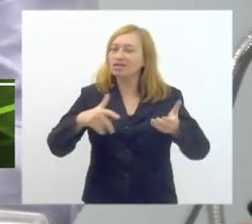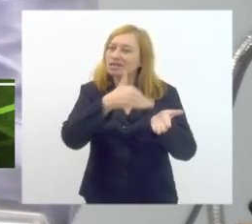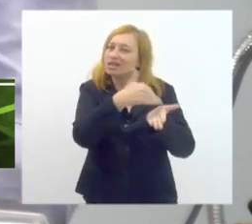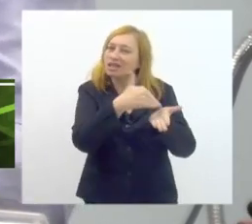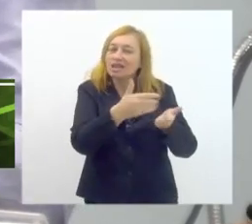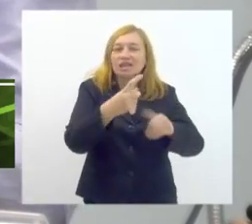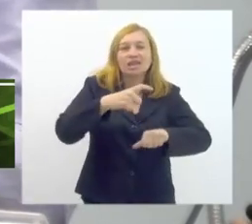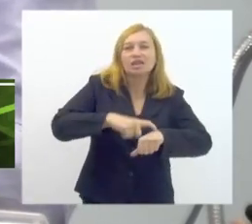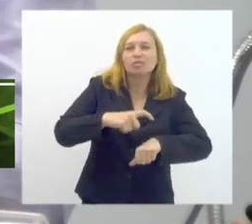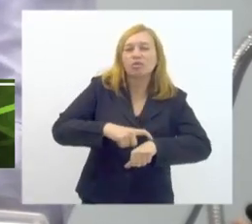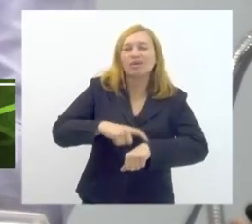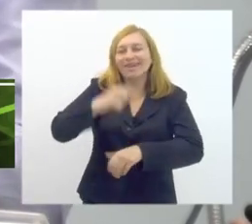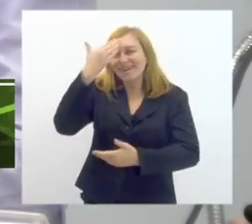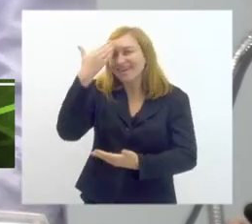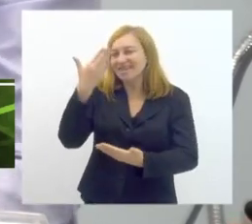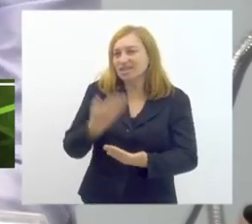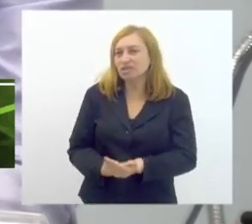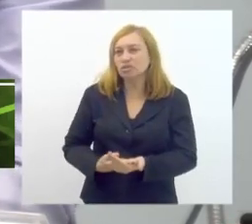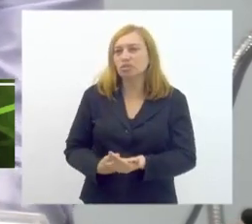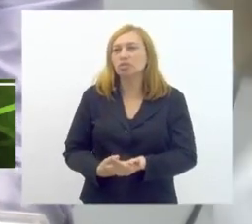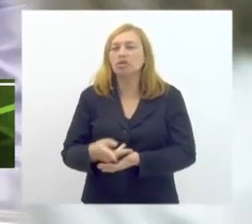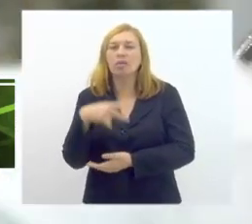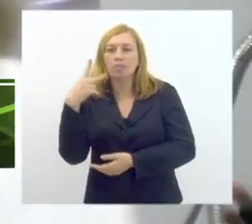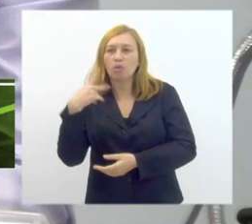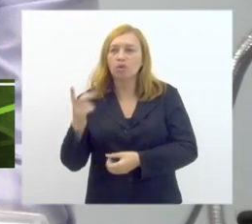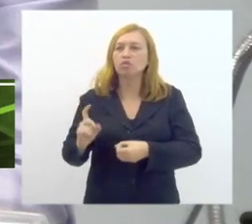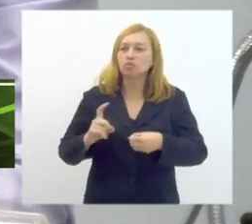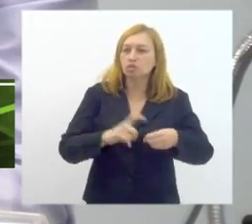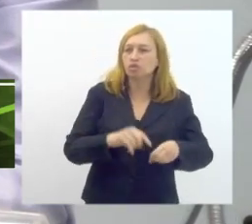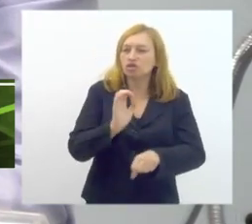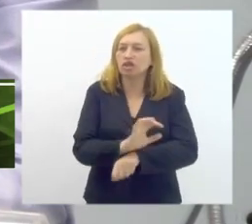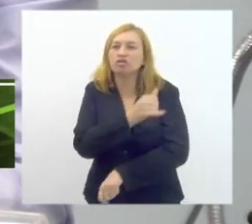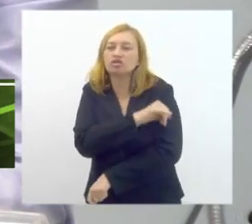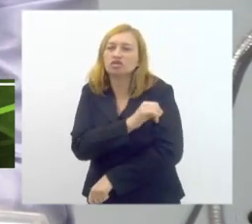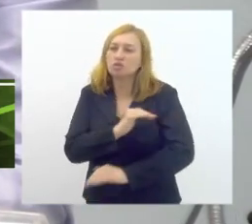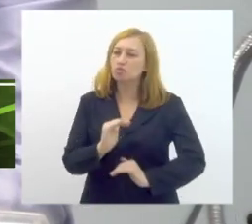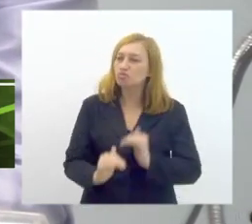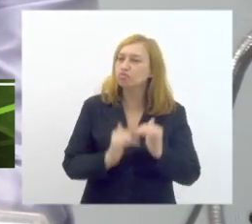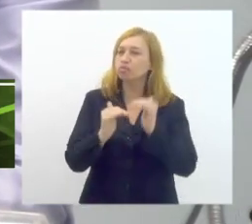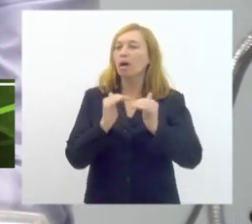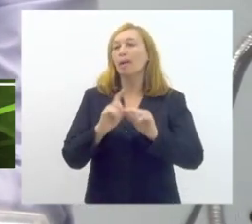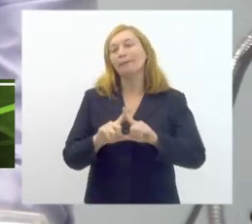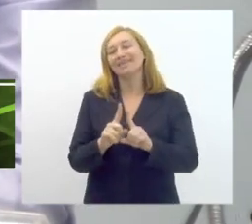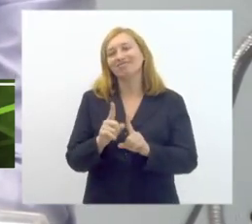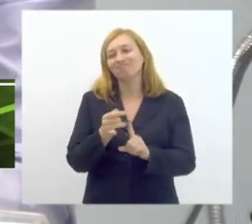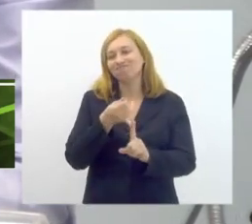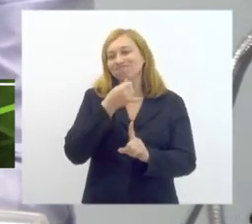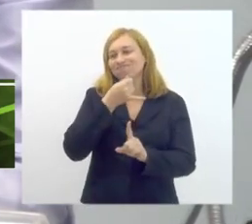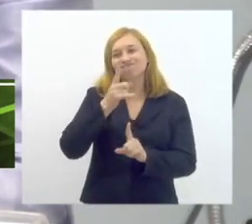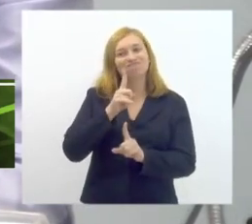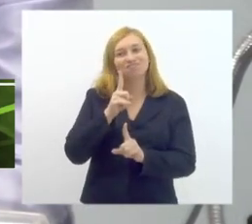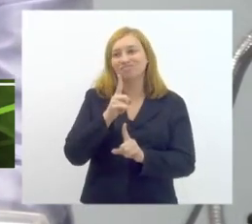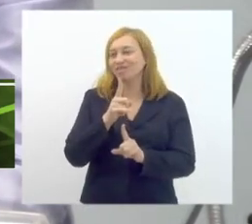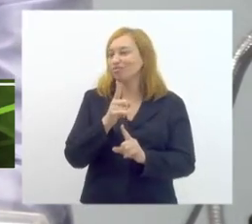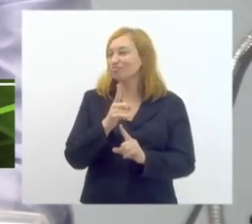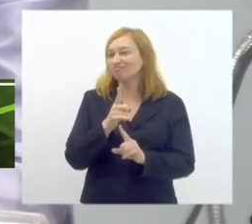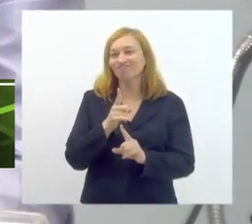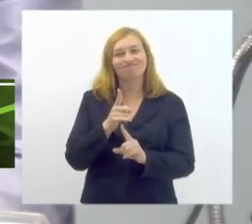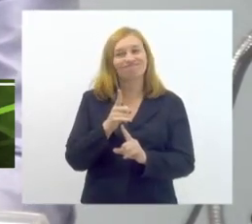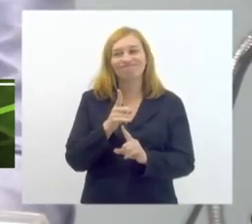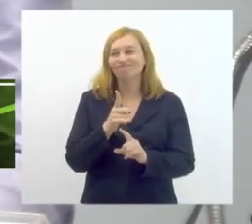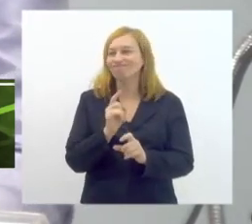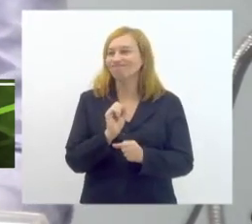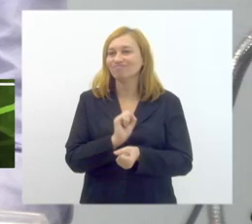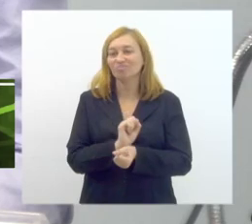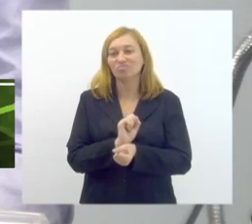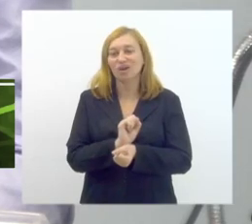momento, a gente acreditou que a política de consórcio no Estado do Rio de Janeiro realmente iria alavancar e, infelizmente, não teve o desfecho que nós esperávamos naquele